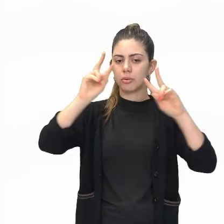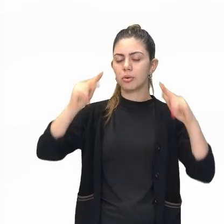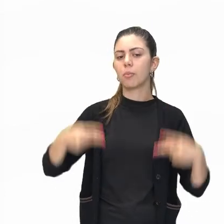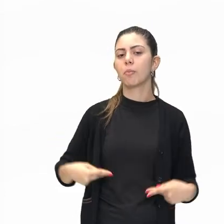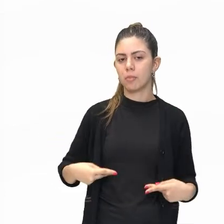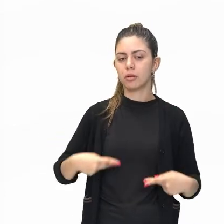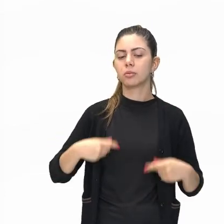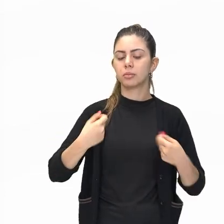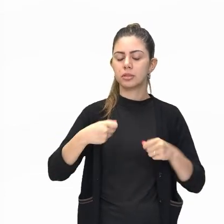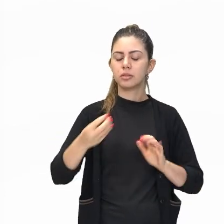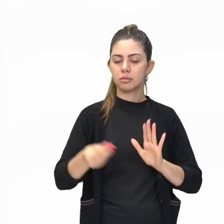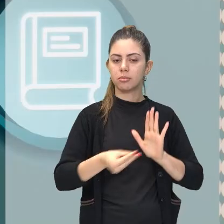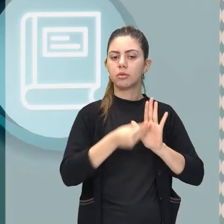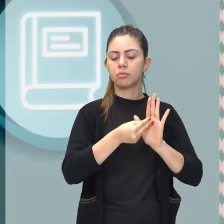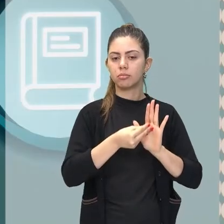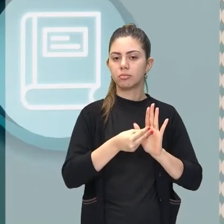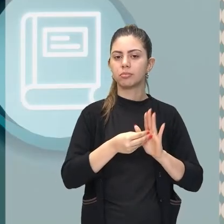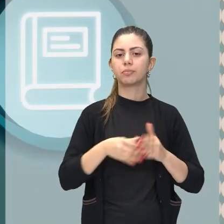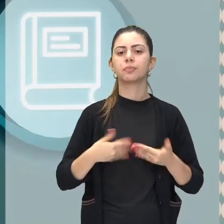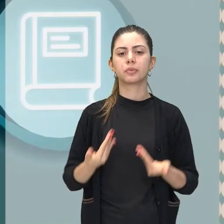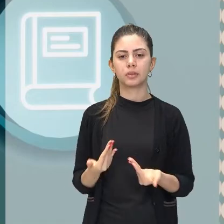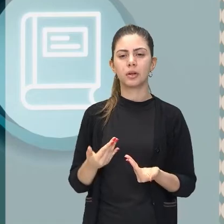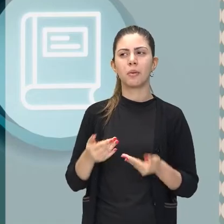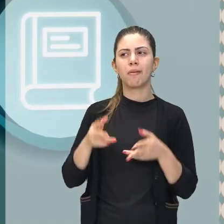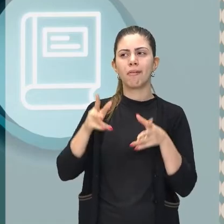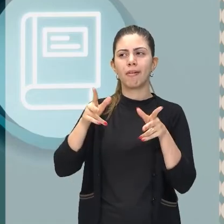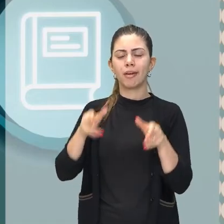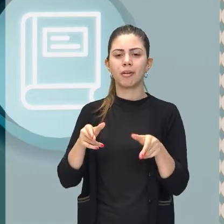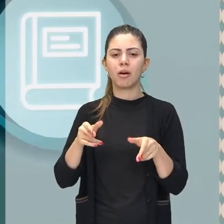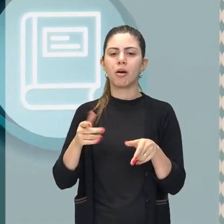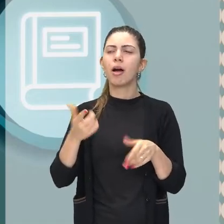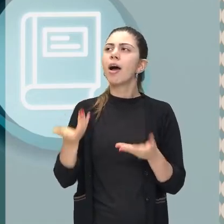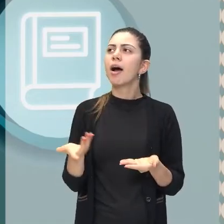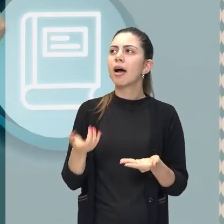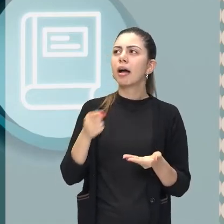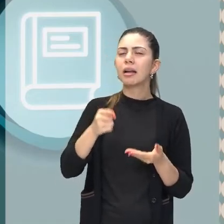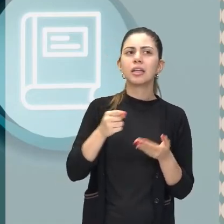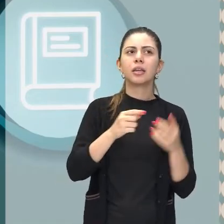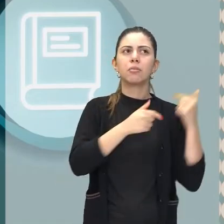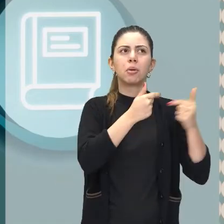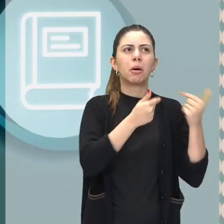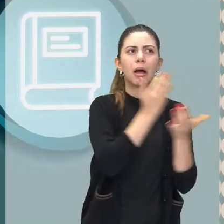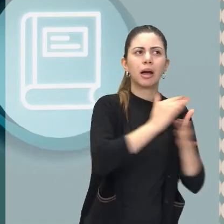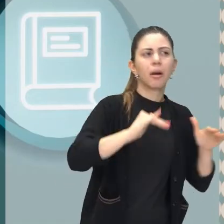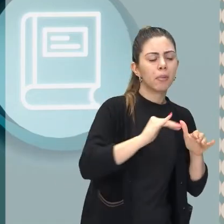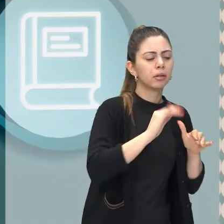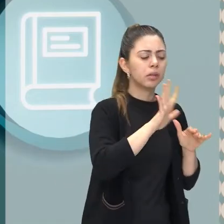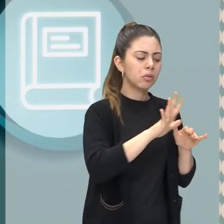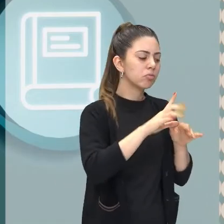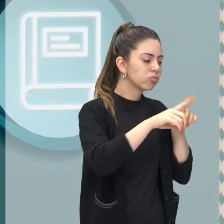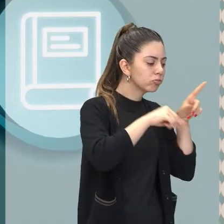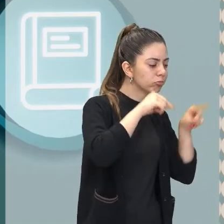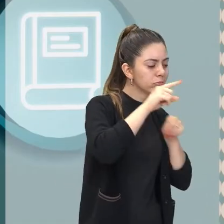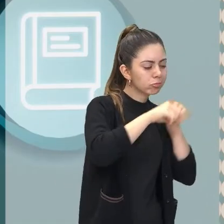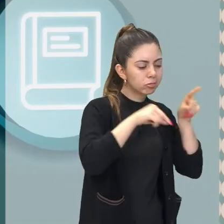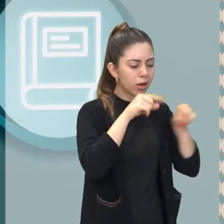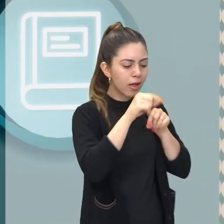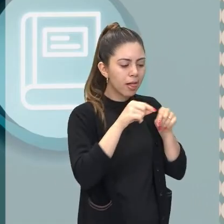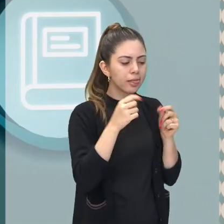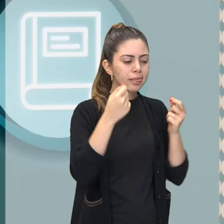pegar ali, vão fazer um resgate. Vamos lá, não vamos destruir tudo, não, vamos pegar aqui e ver o que pode melhorar